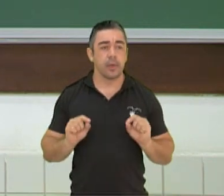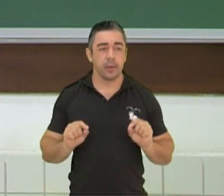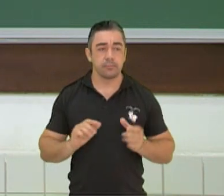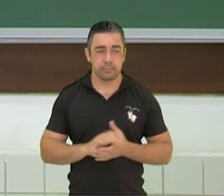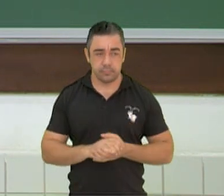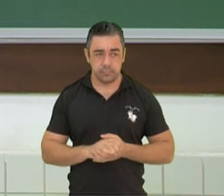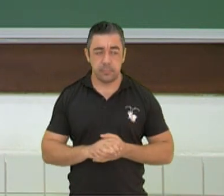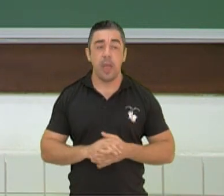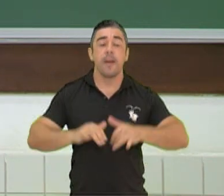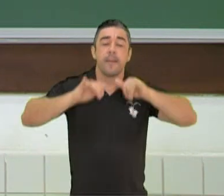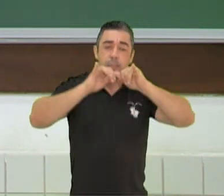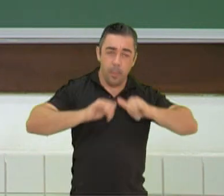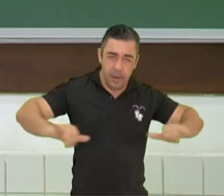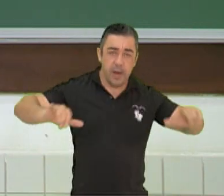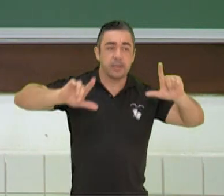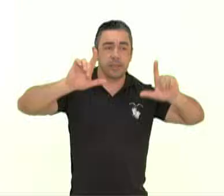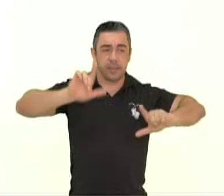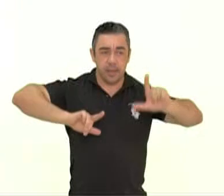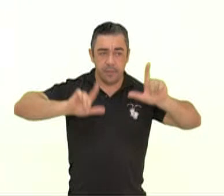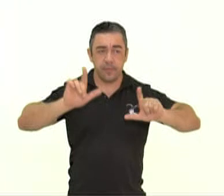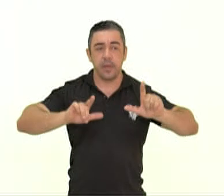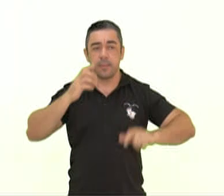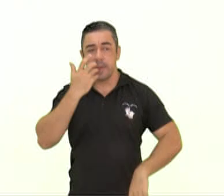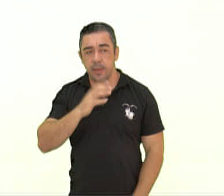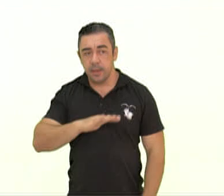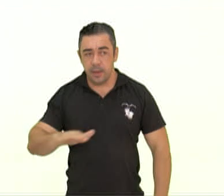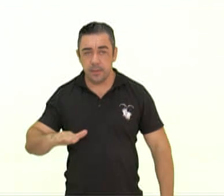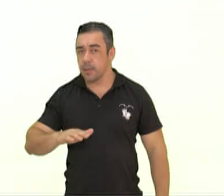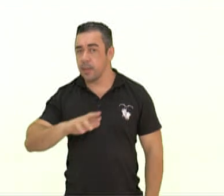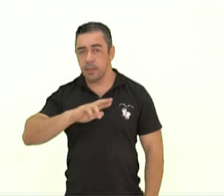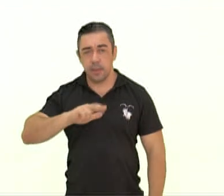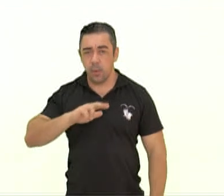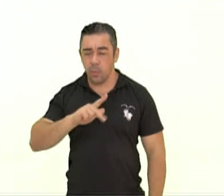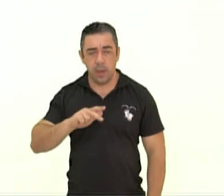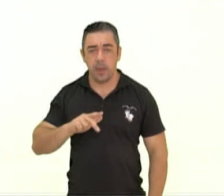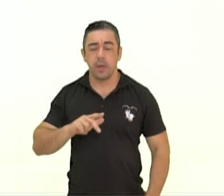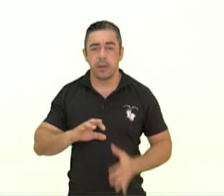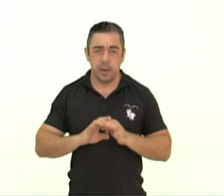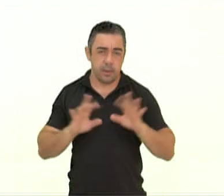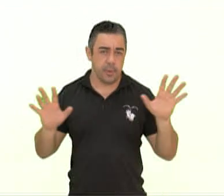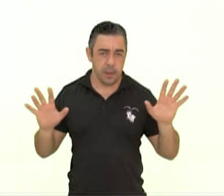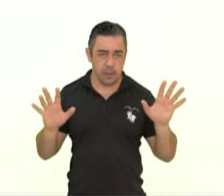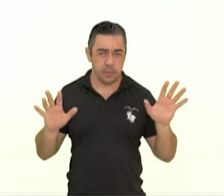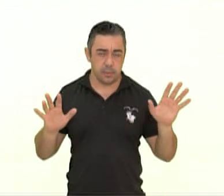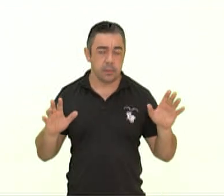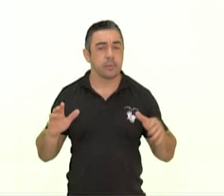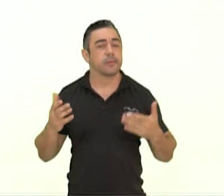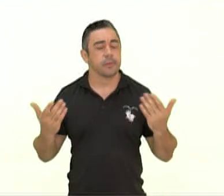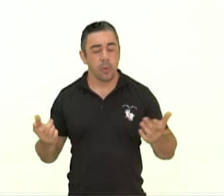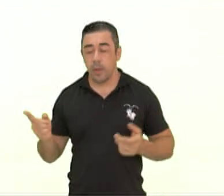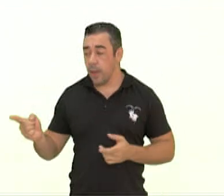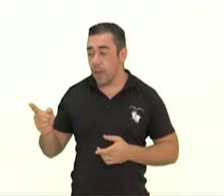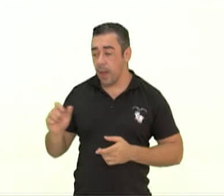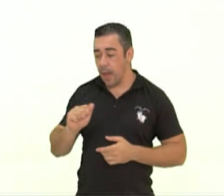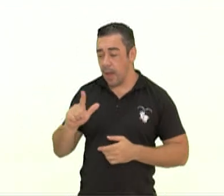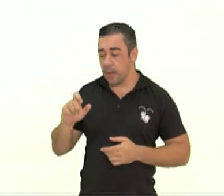disso, propagandas na TV para crianças não são mais permitidas. Então, foi retomado